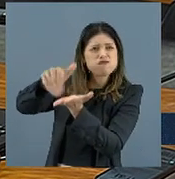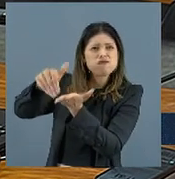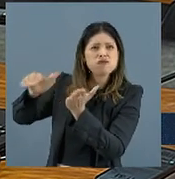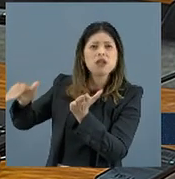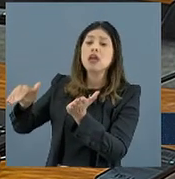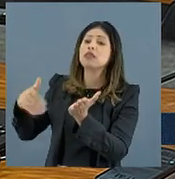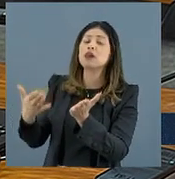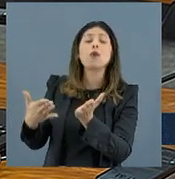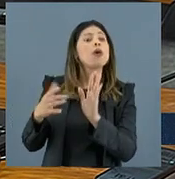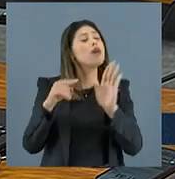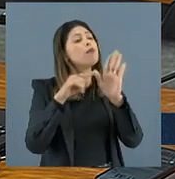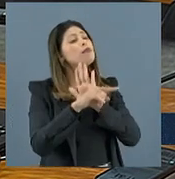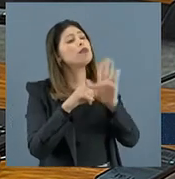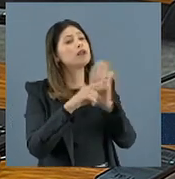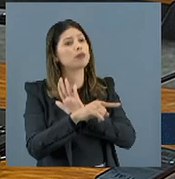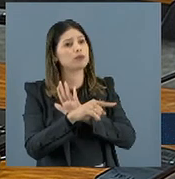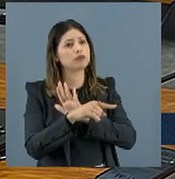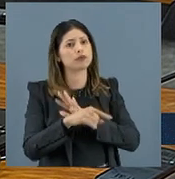lhe pergunto,